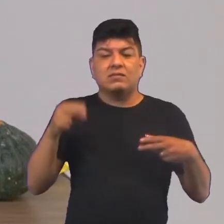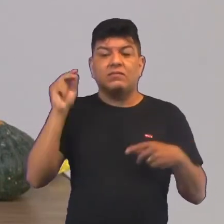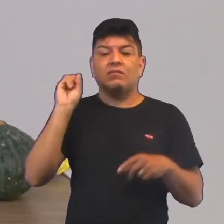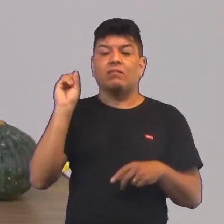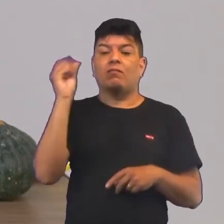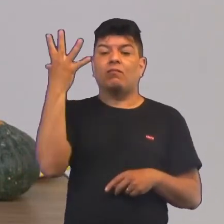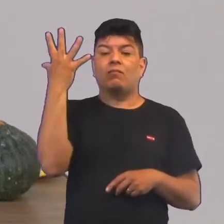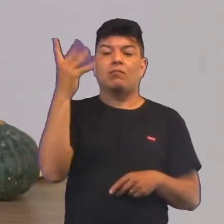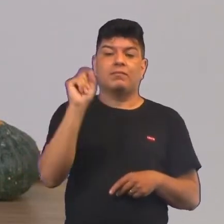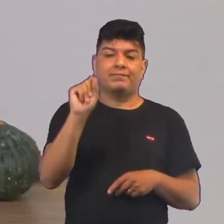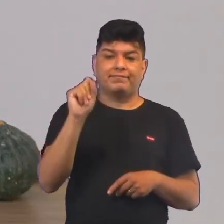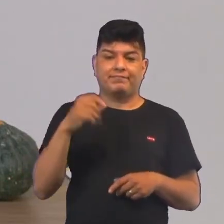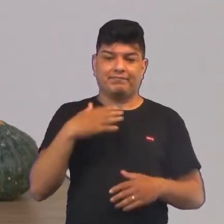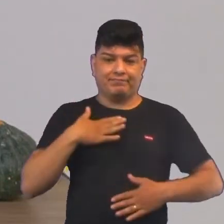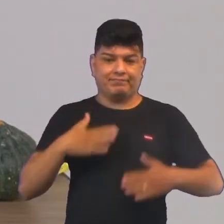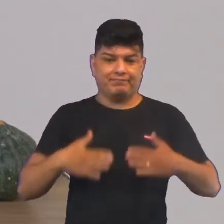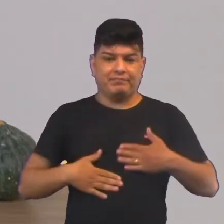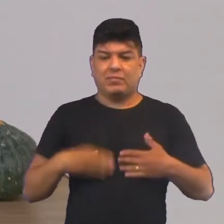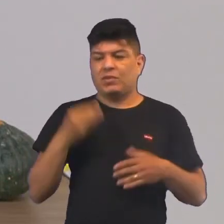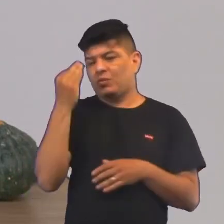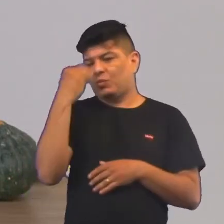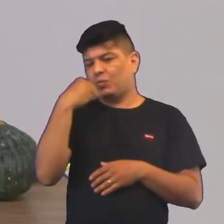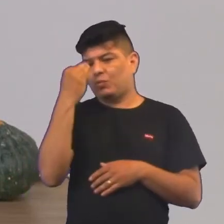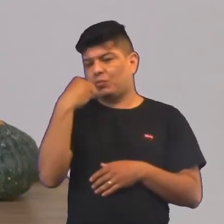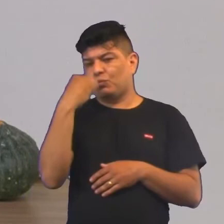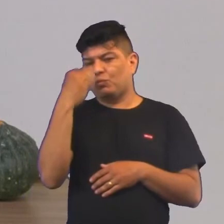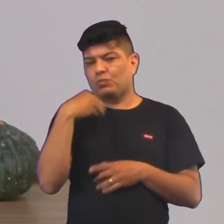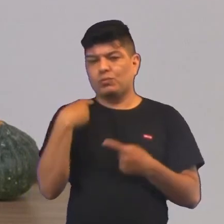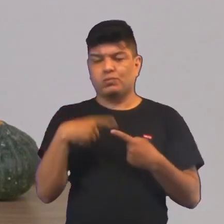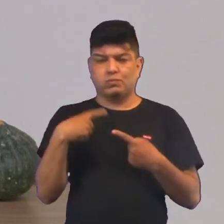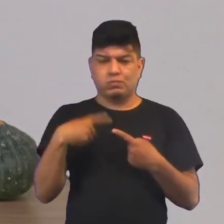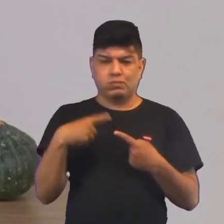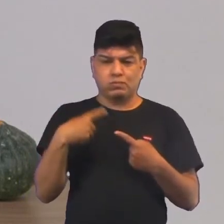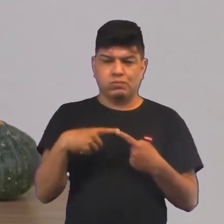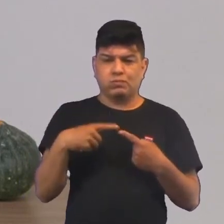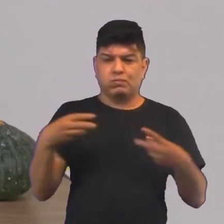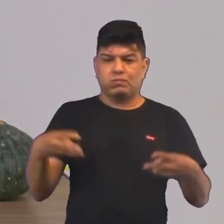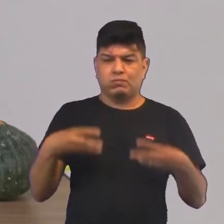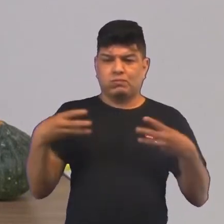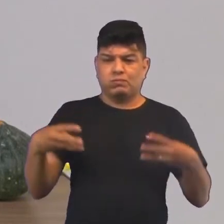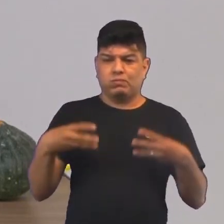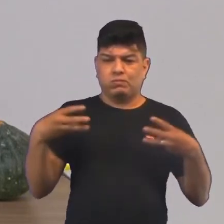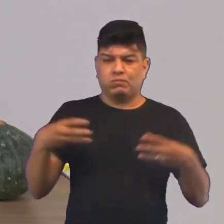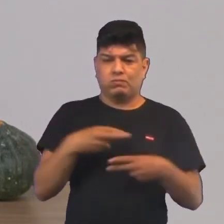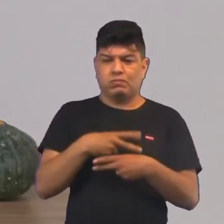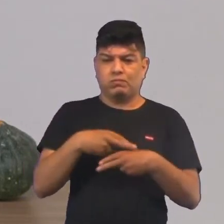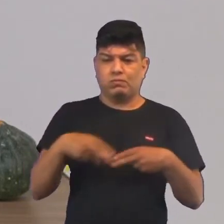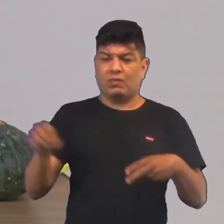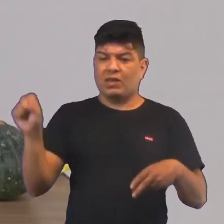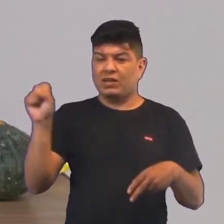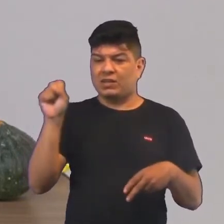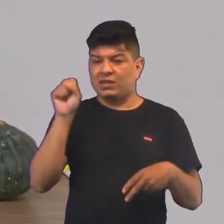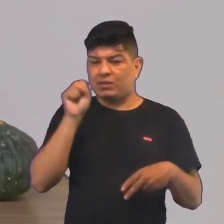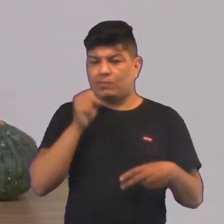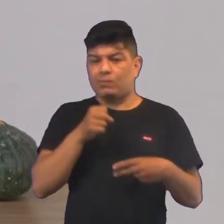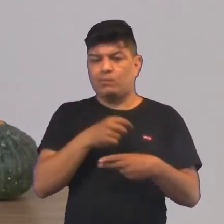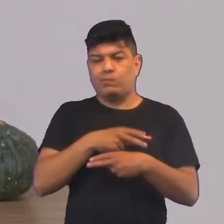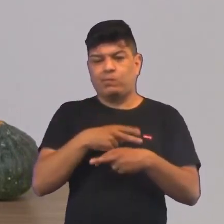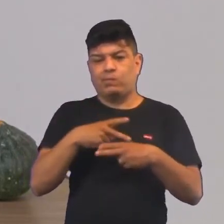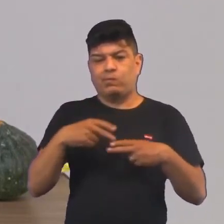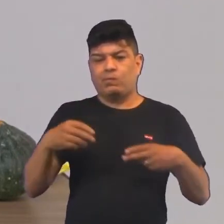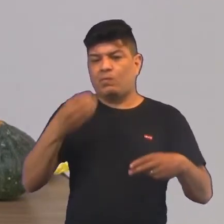acontecer? O nosso organismo vai ficar enfraquecido, porque os legumes, as verduras e as frutas, elas também servem